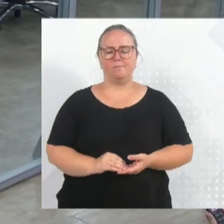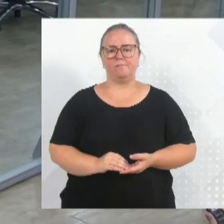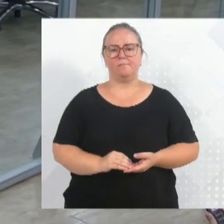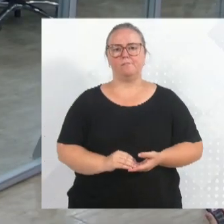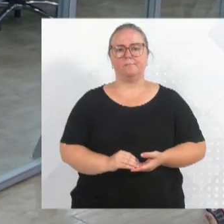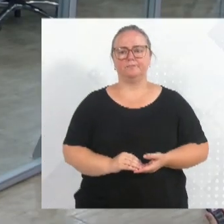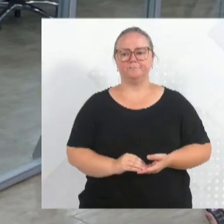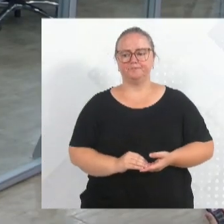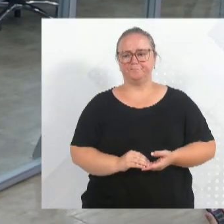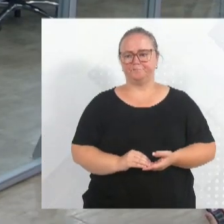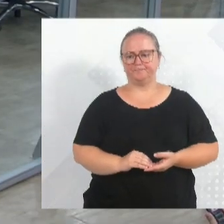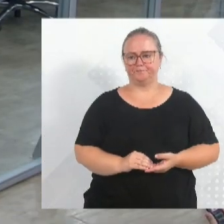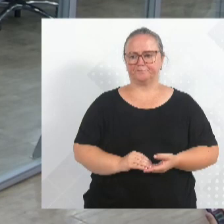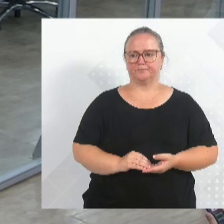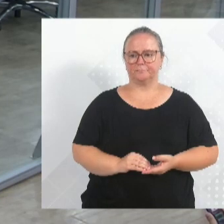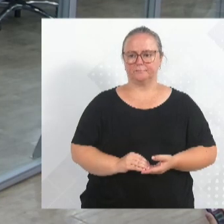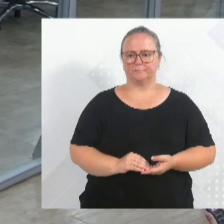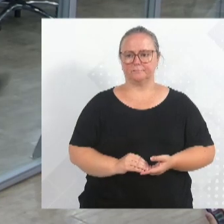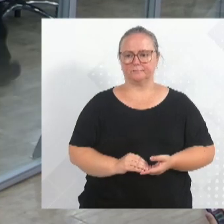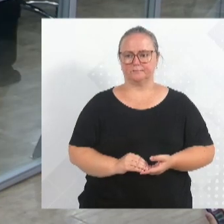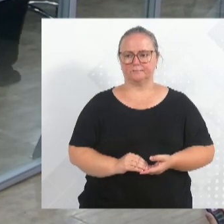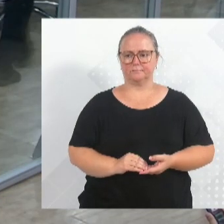Carlos Wagner. Alemão.